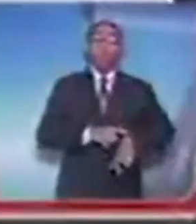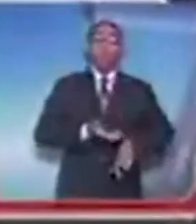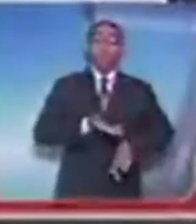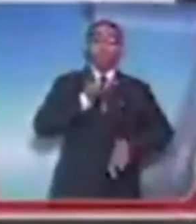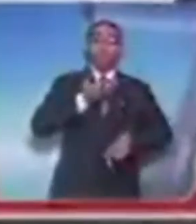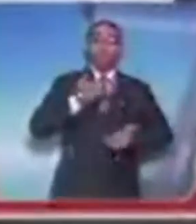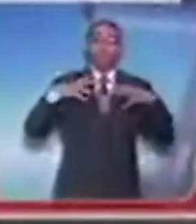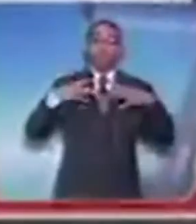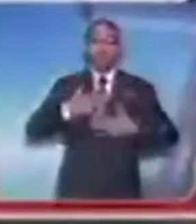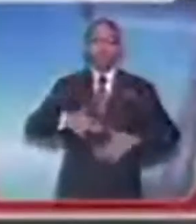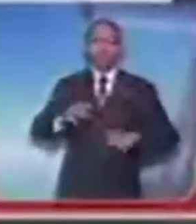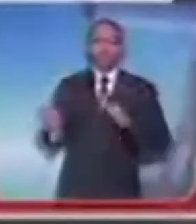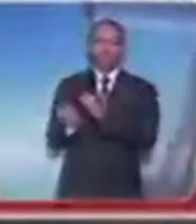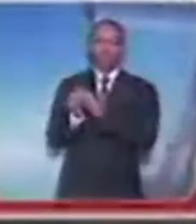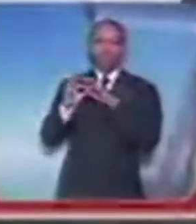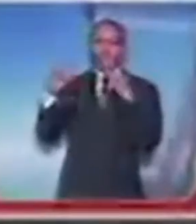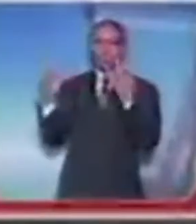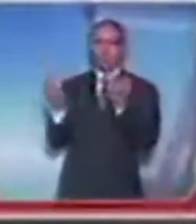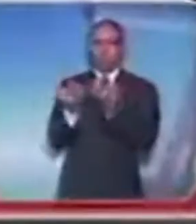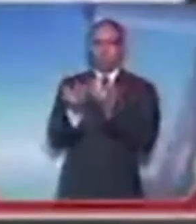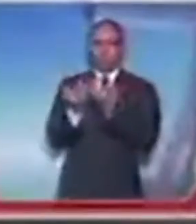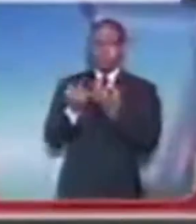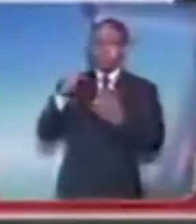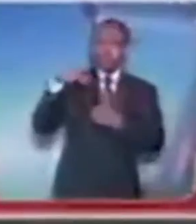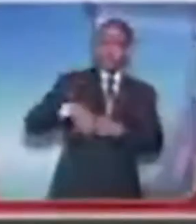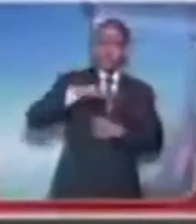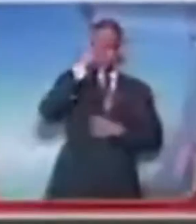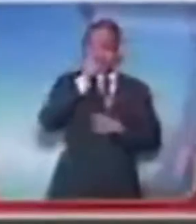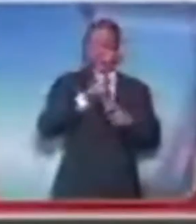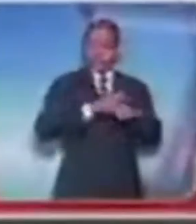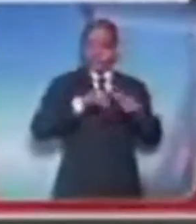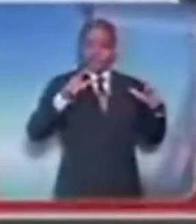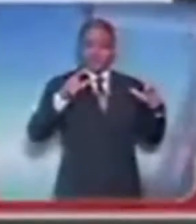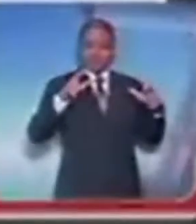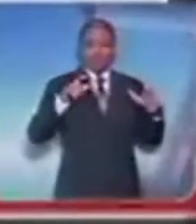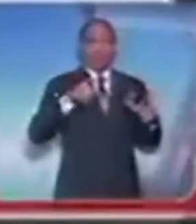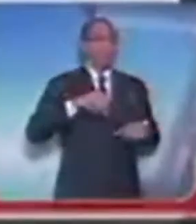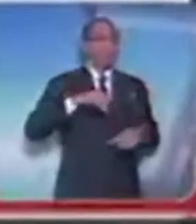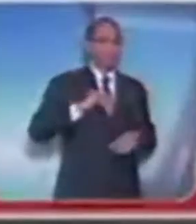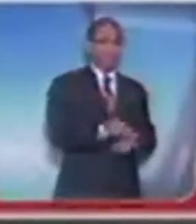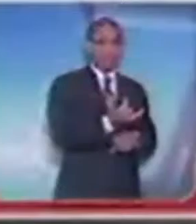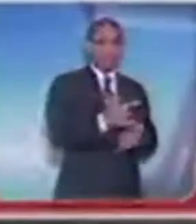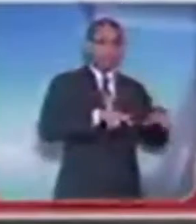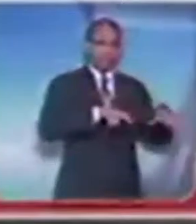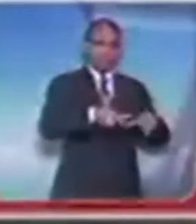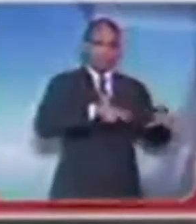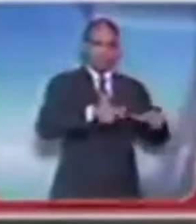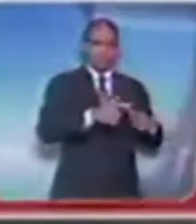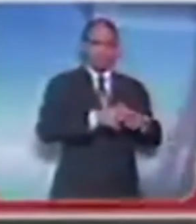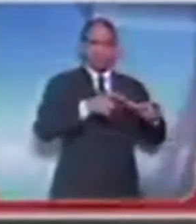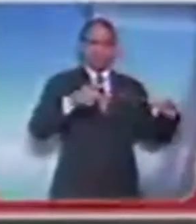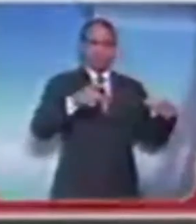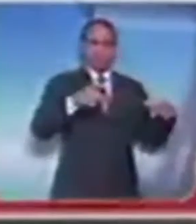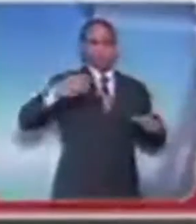poder ficar com a família e a cultura. No Brasil, o que nós vamos ter é uma ampliação da superexploração do trabalho. Os trabalhadores tendo que trabalhar mais, porque